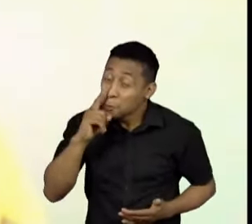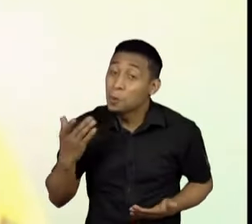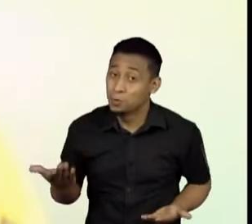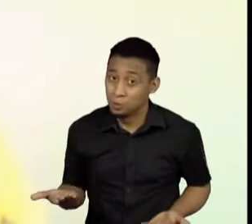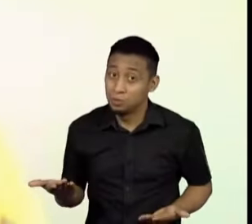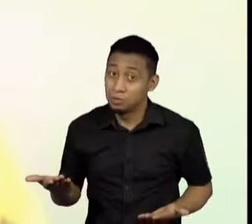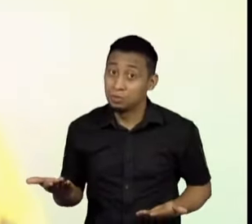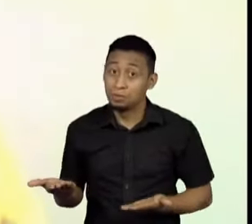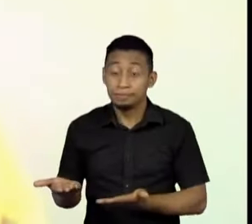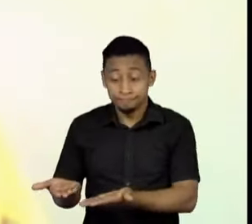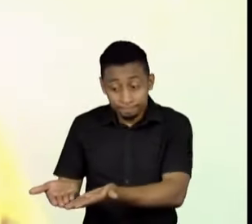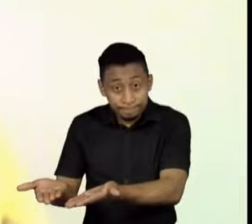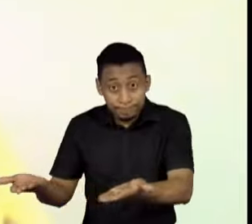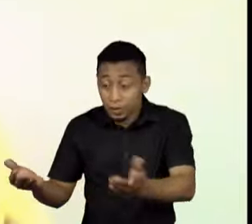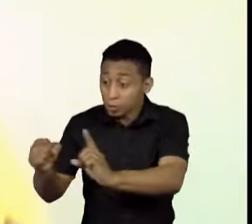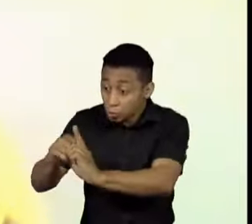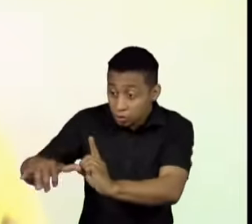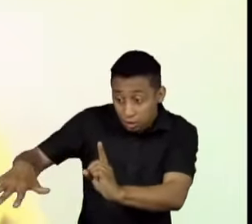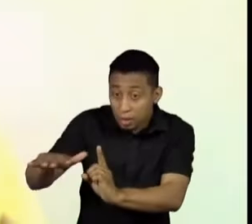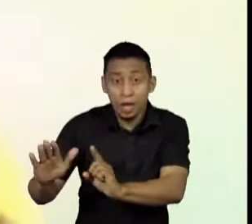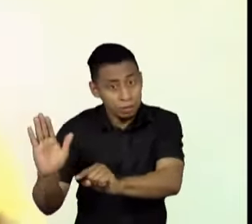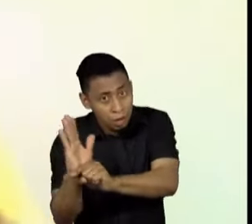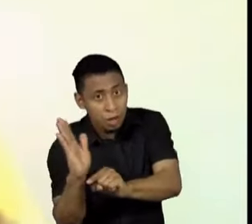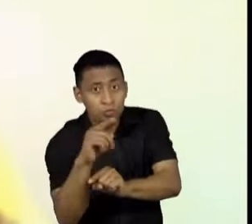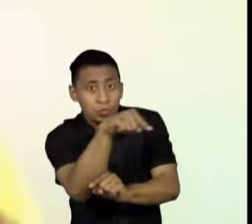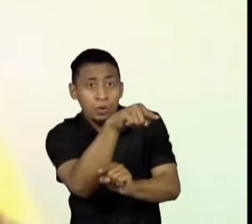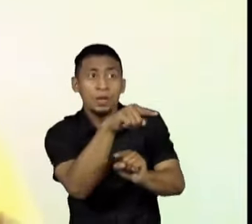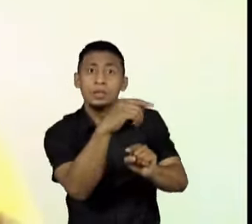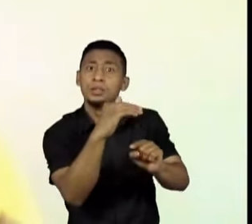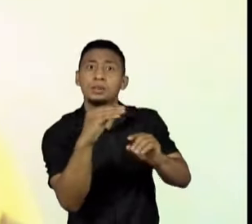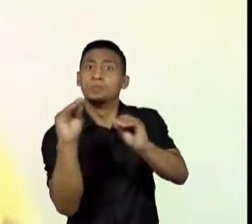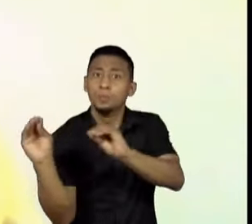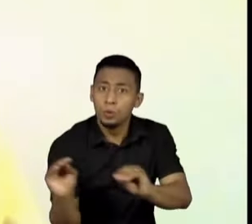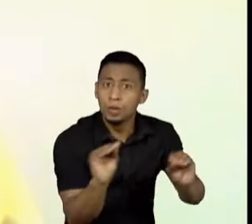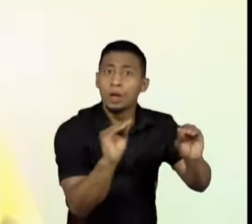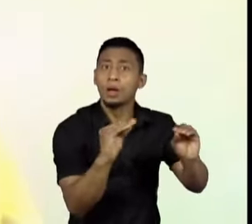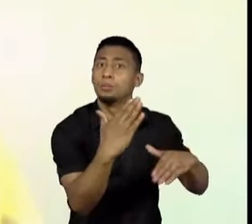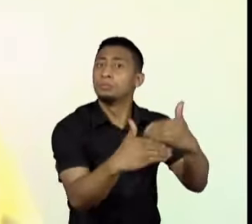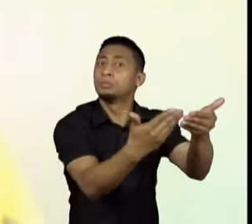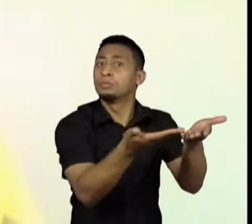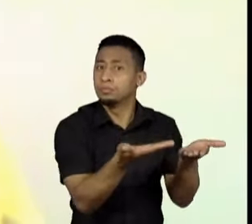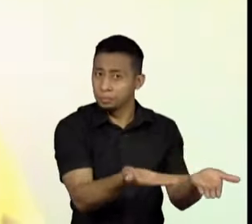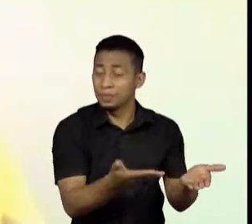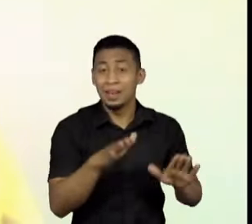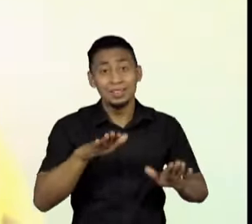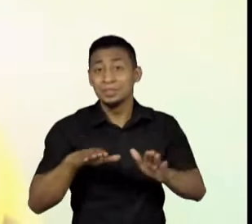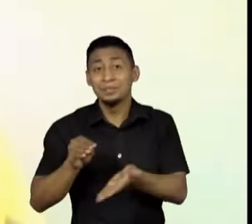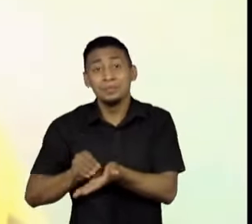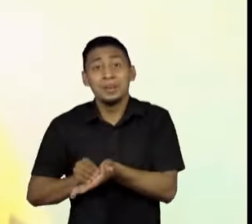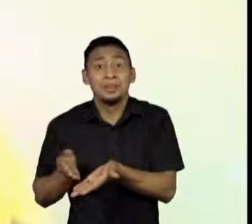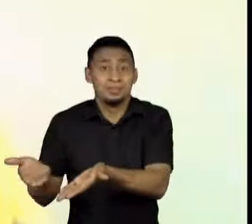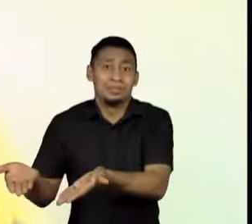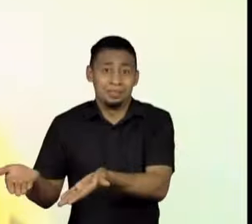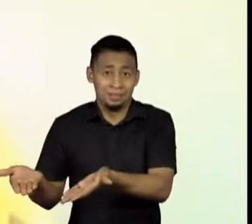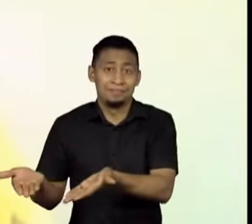perigoso, porque esse discurso, essa visão também pode cair no discurso da meritocracia. Está vendo?